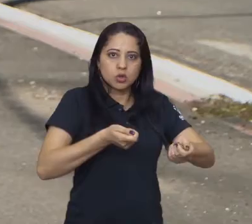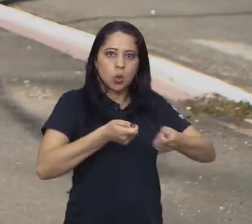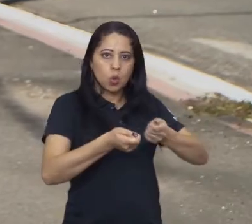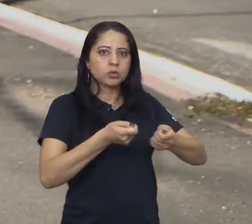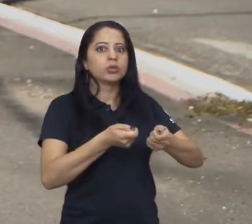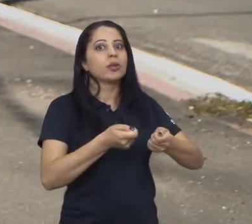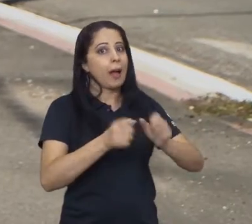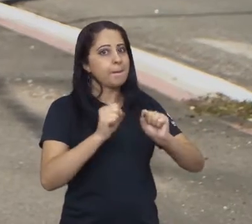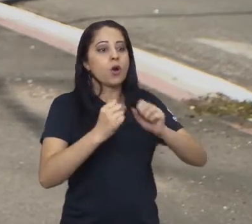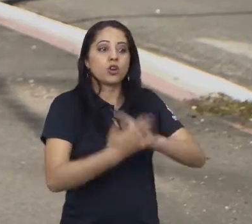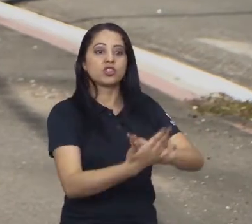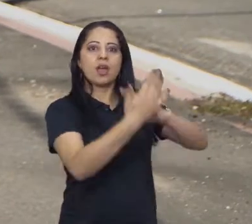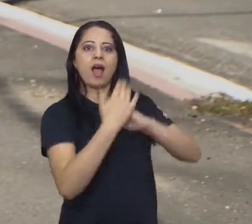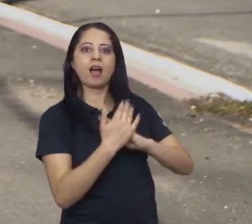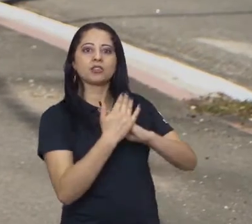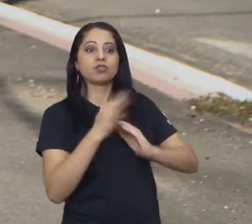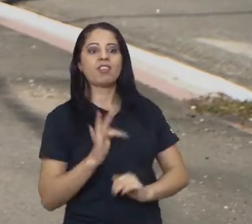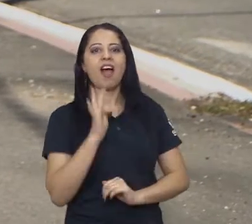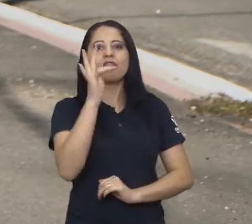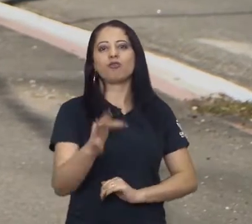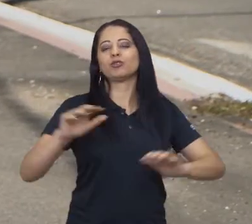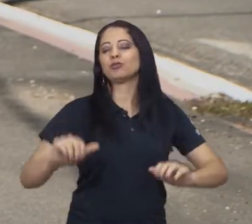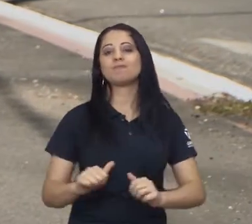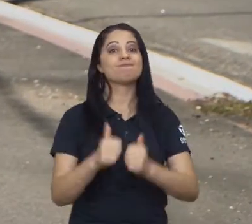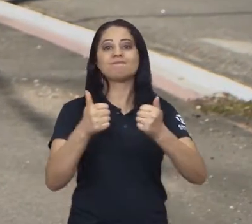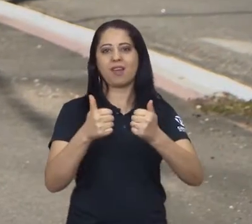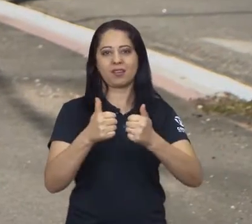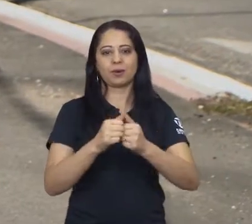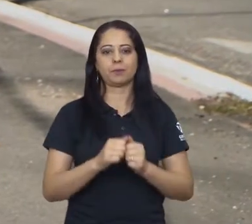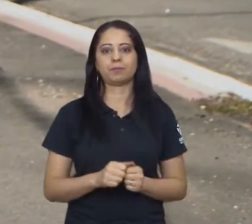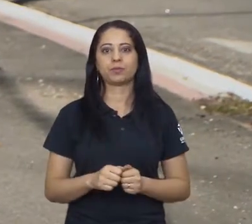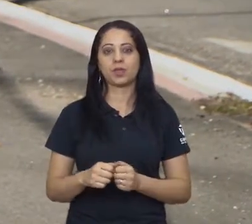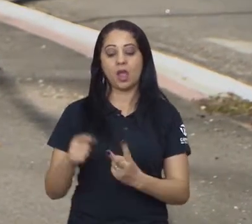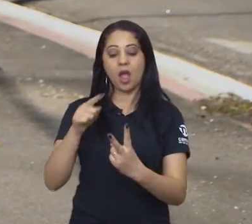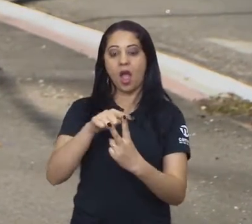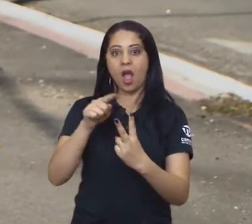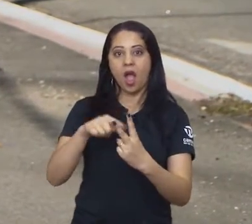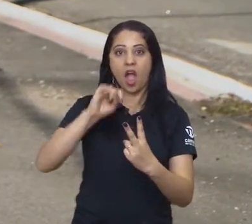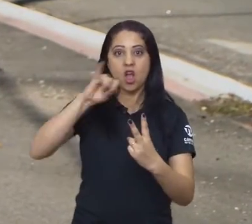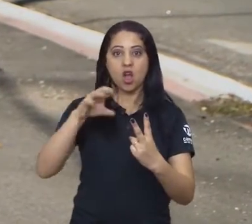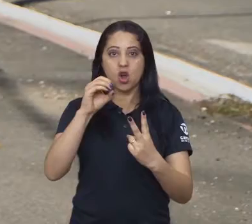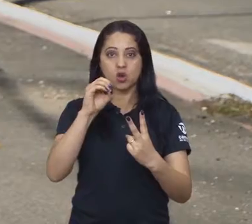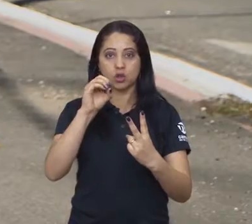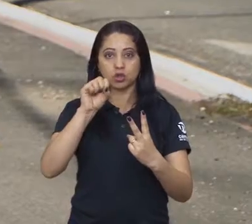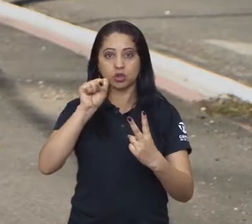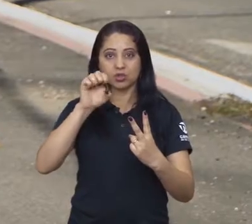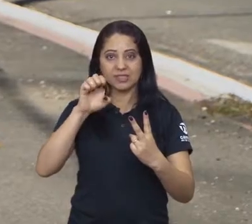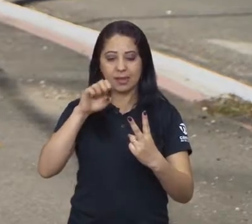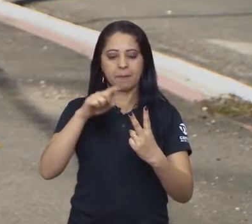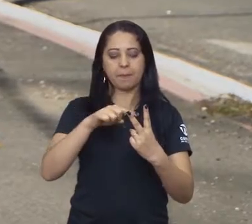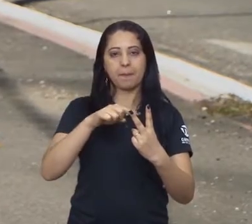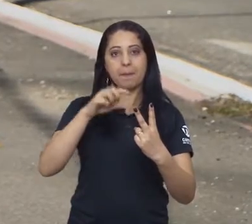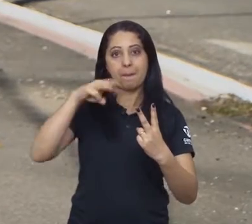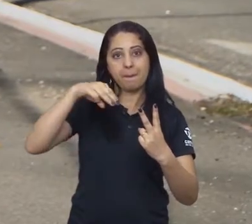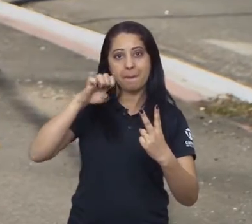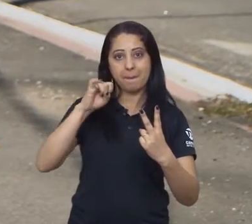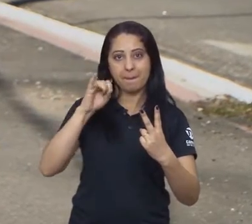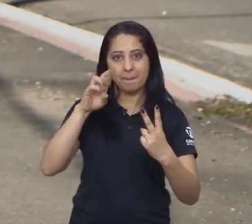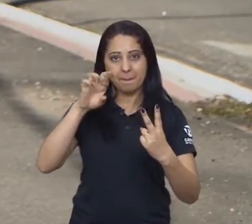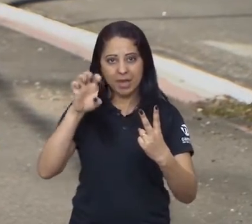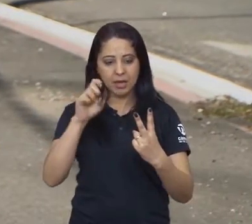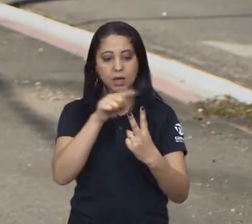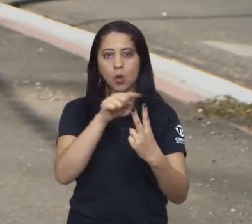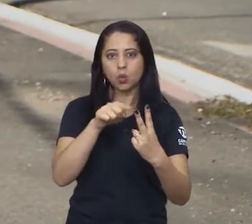contribuir com um envelhecimento muito mais saudável o casal José Antônio e Meire buscaram esse